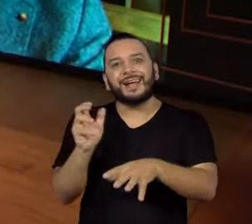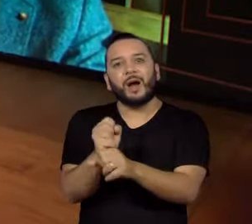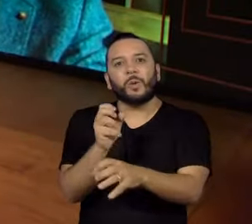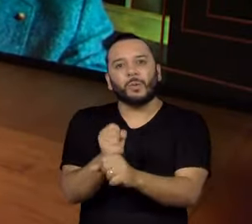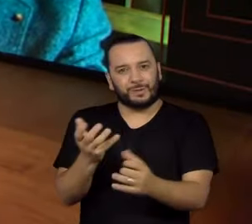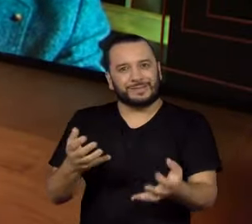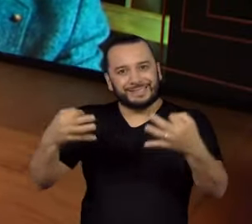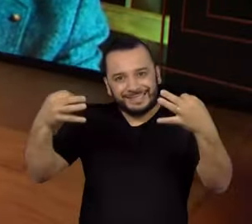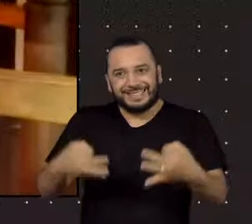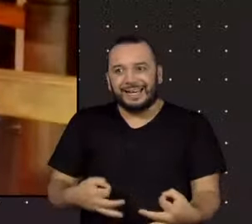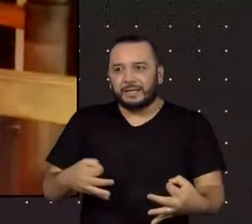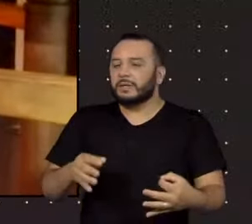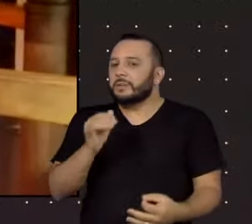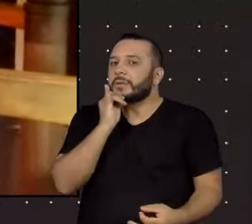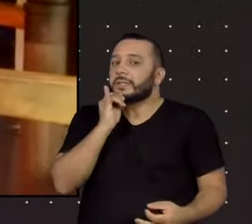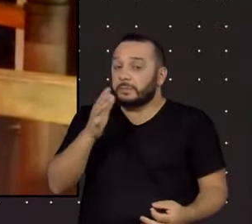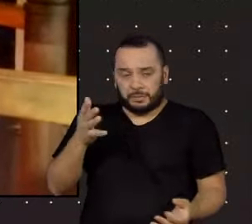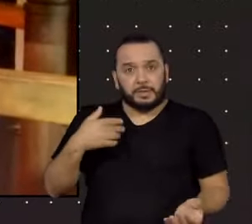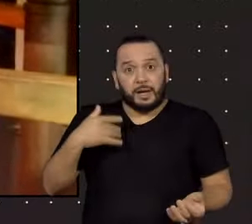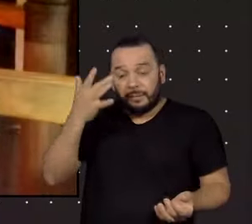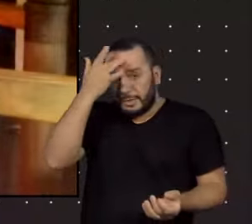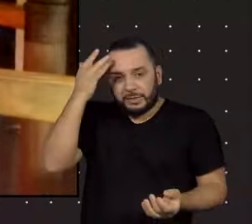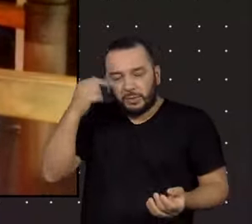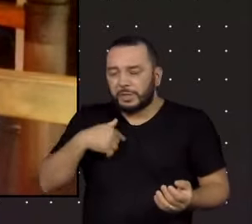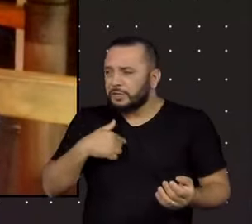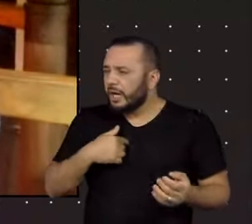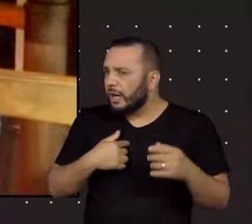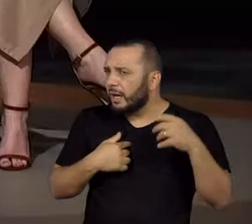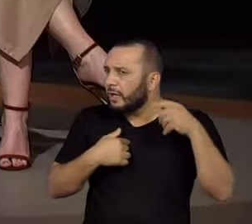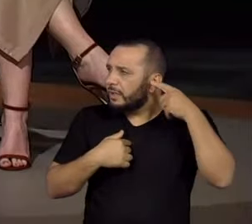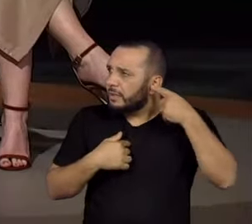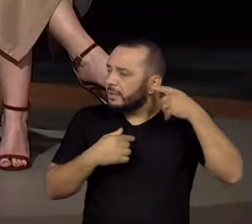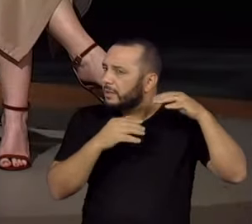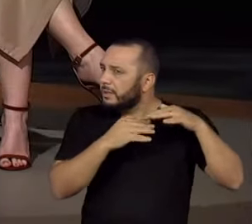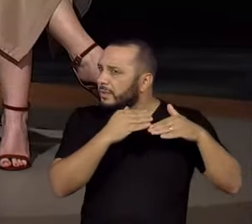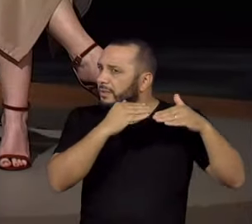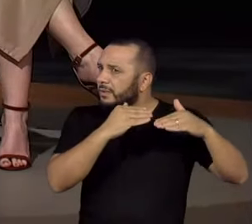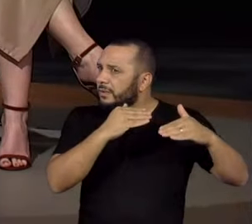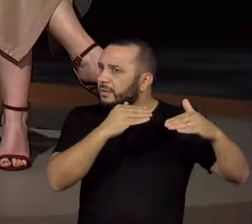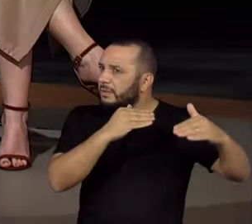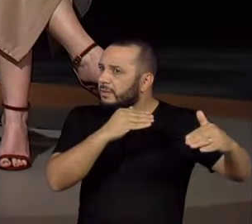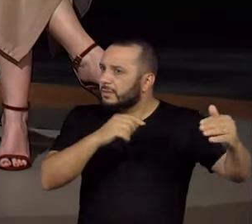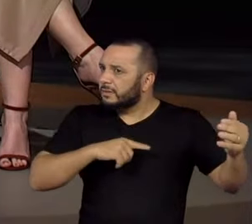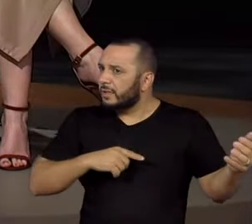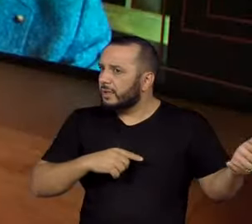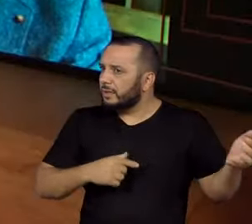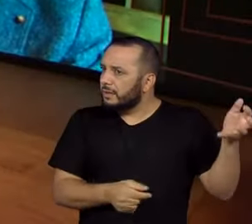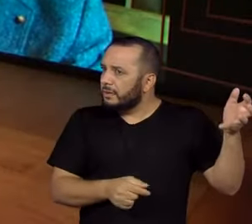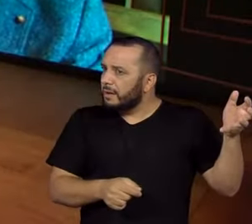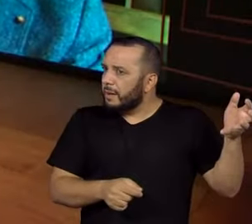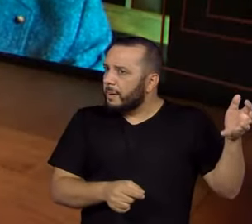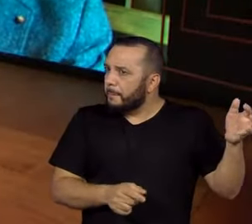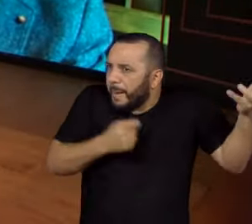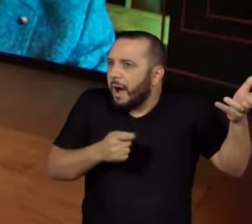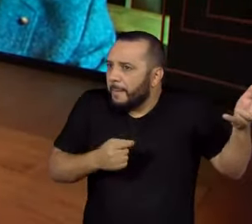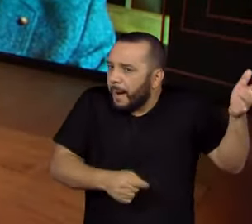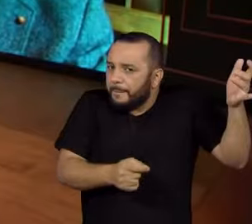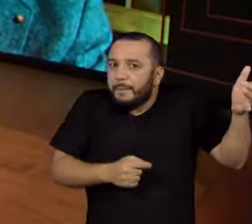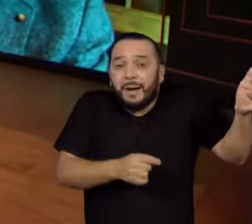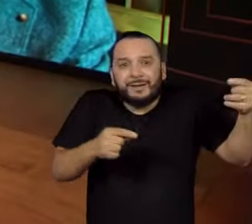de um músico entender que nesse determinado ponto vai acontecer uma nota com essa afinação